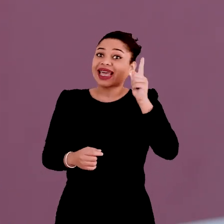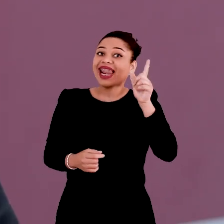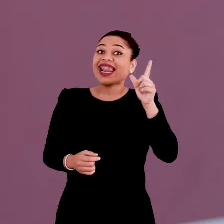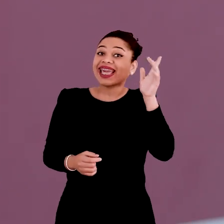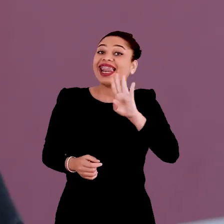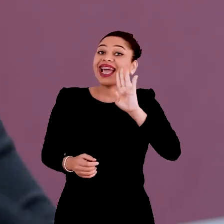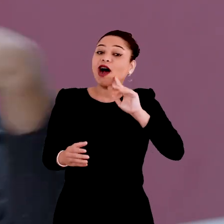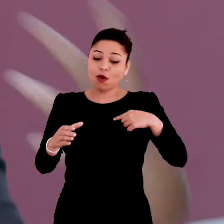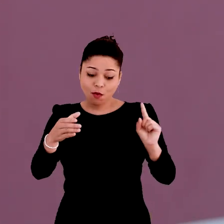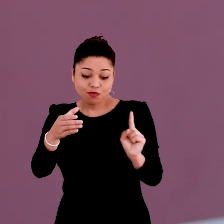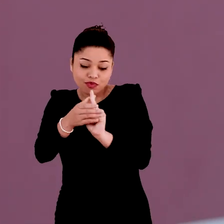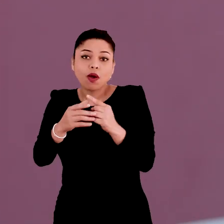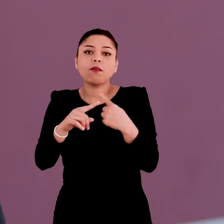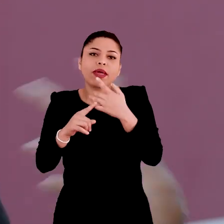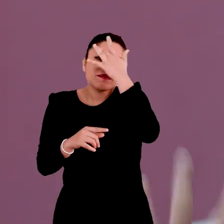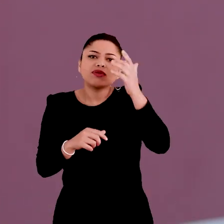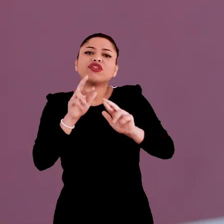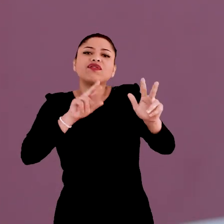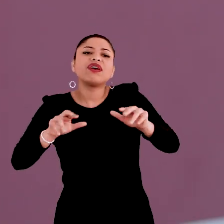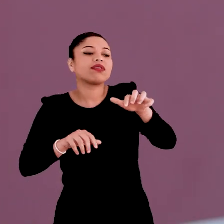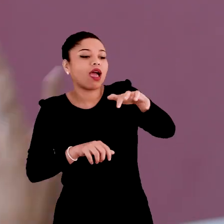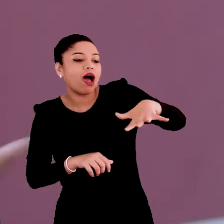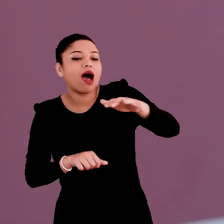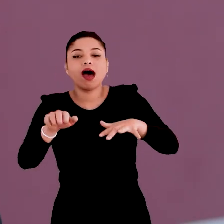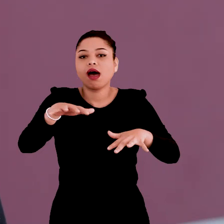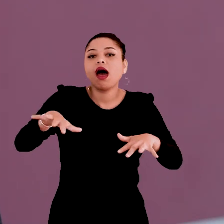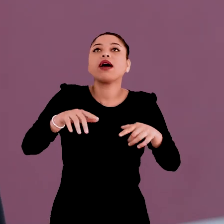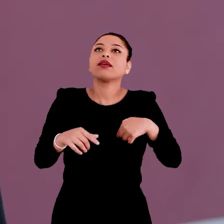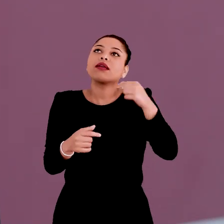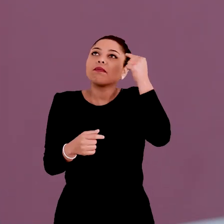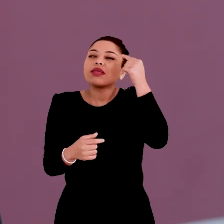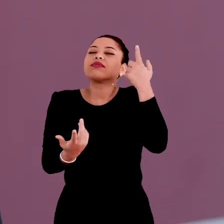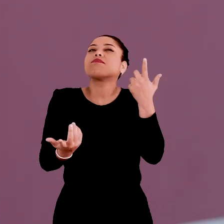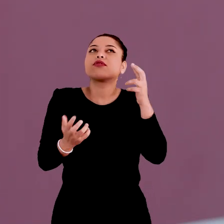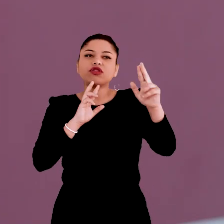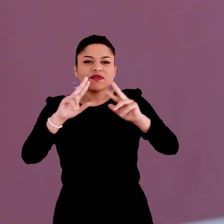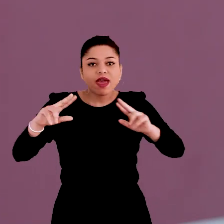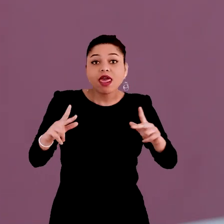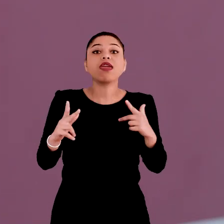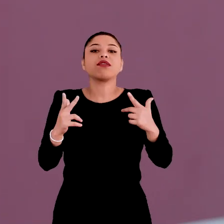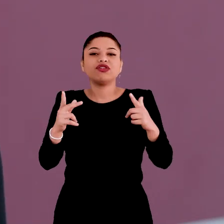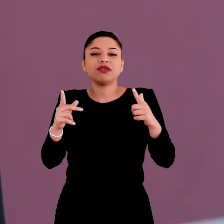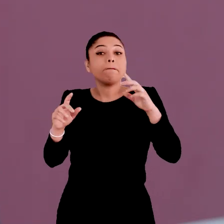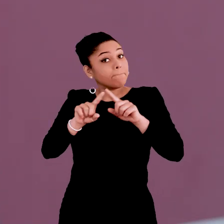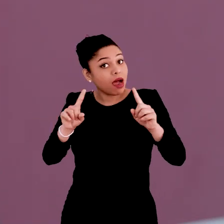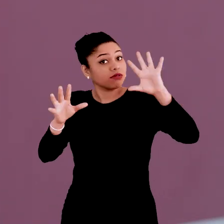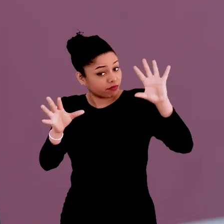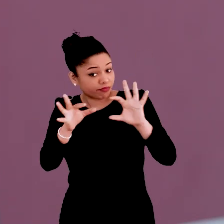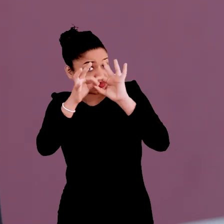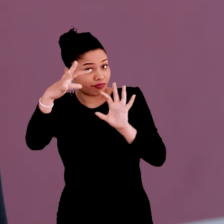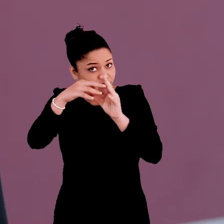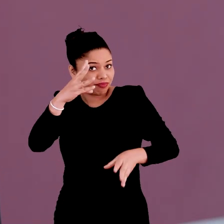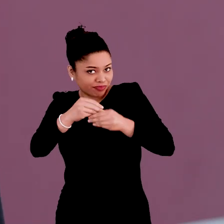com pensamentos, com iniciativas que se complementam, e acho que isso é muito importante também. E ao longo das nossas conversas foi